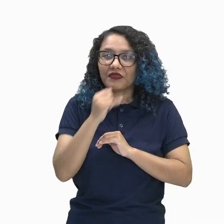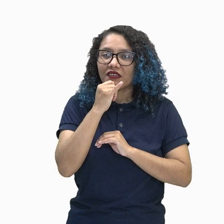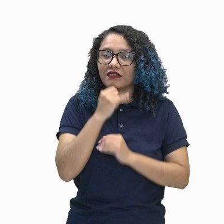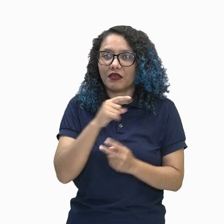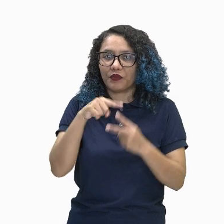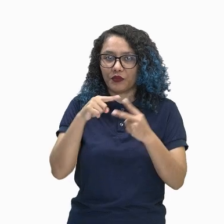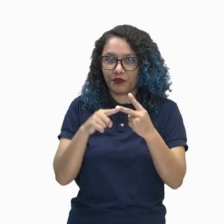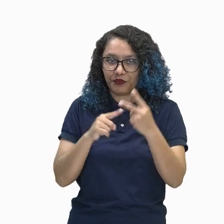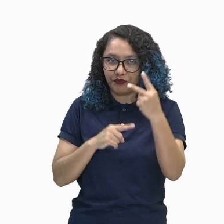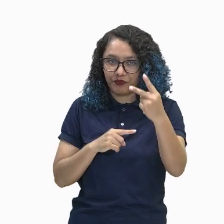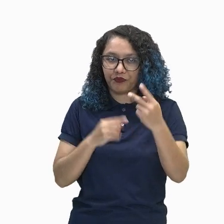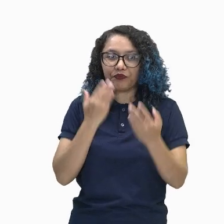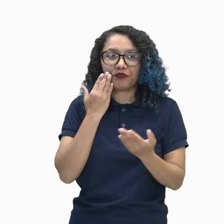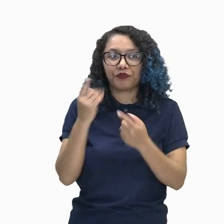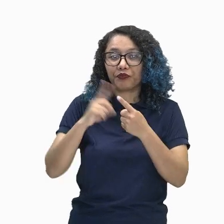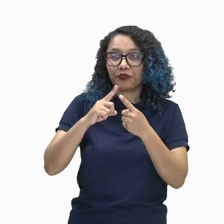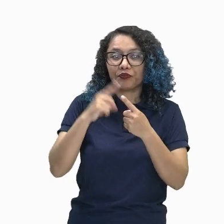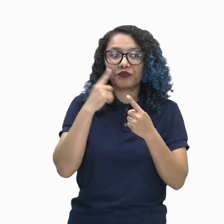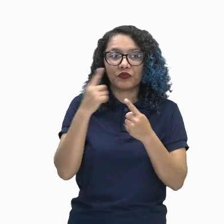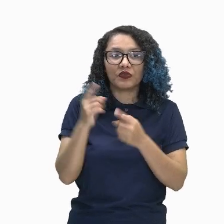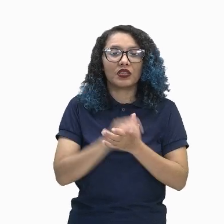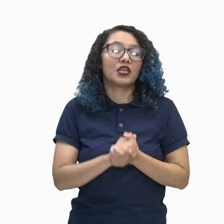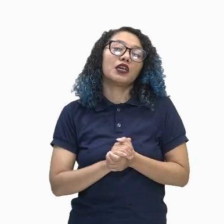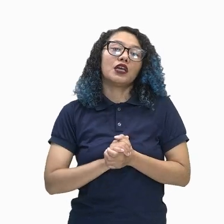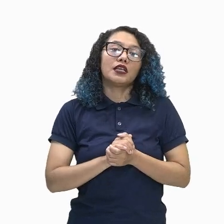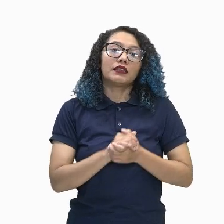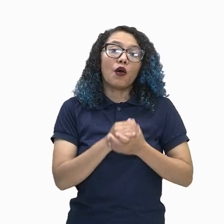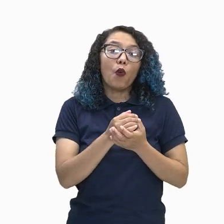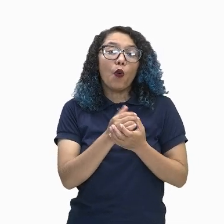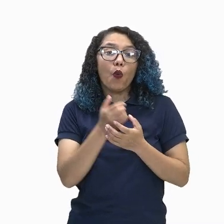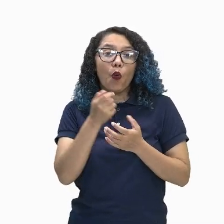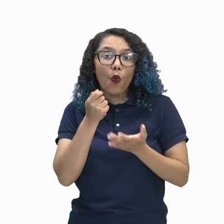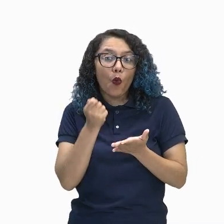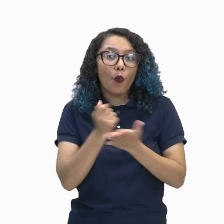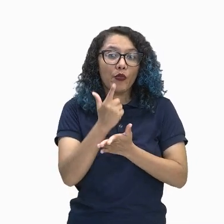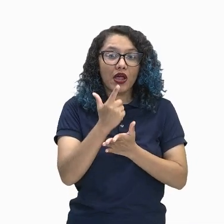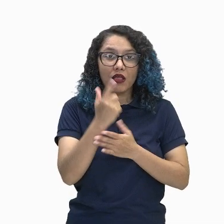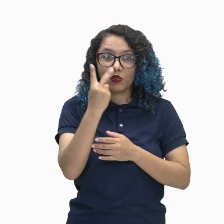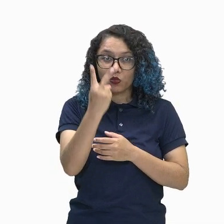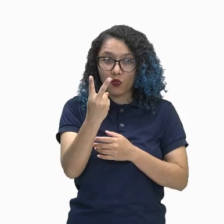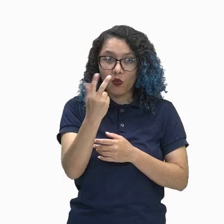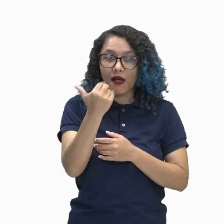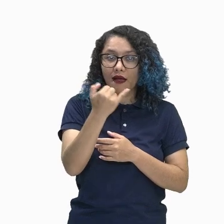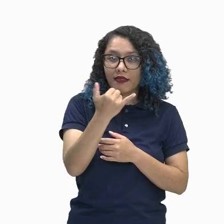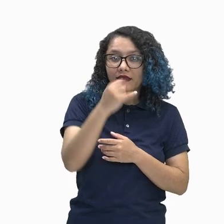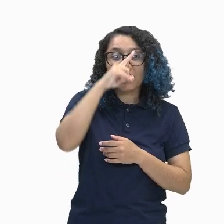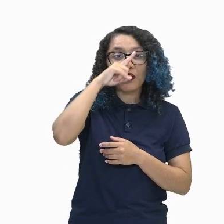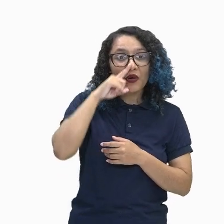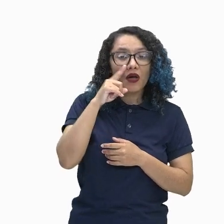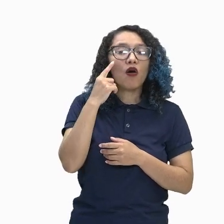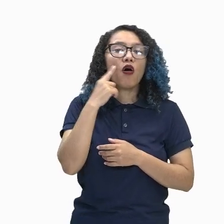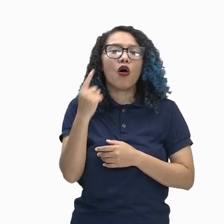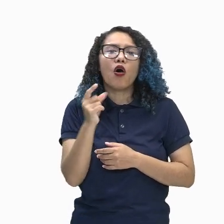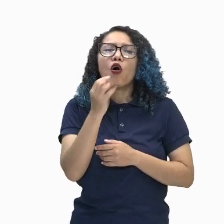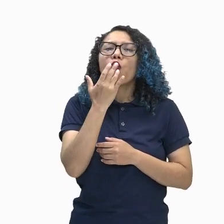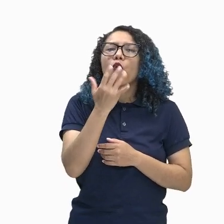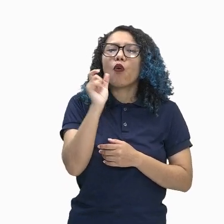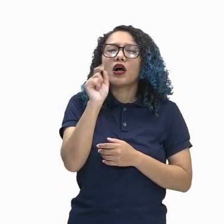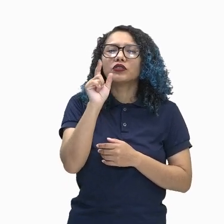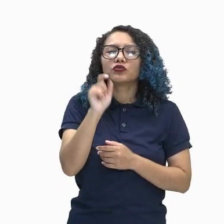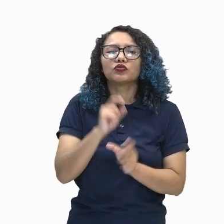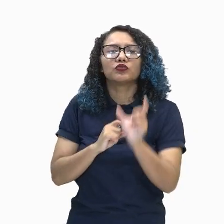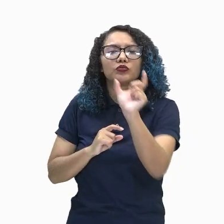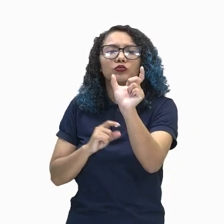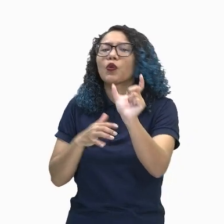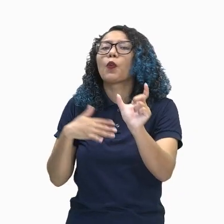vocês. Comprei 2 canetas amarelas. Observe que destacado em azul, gente, nós temos a palavra